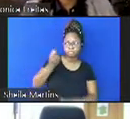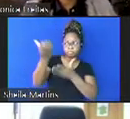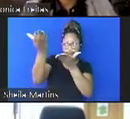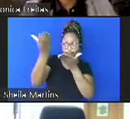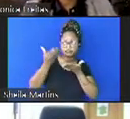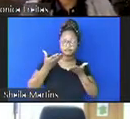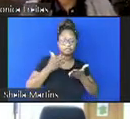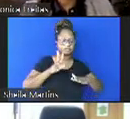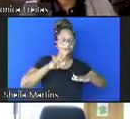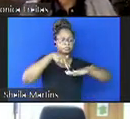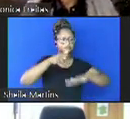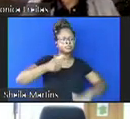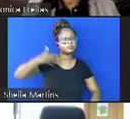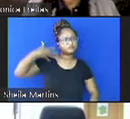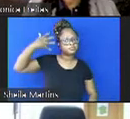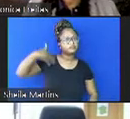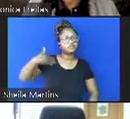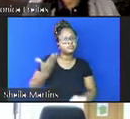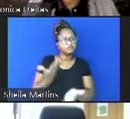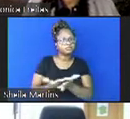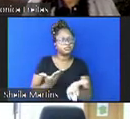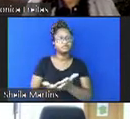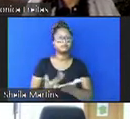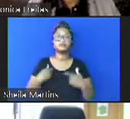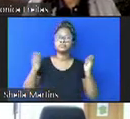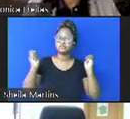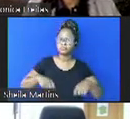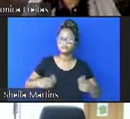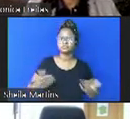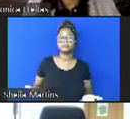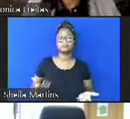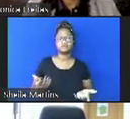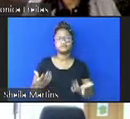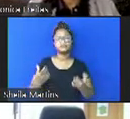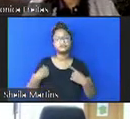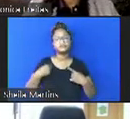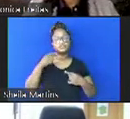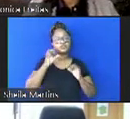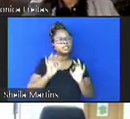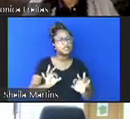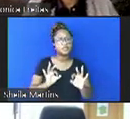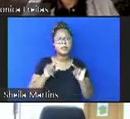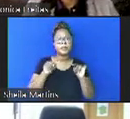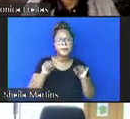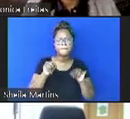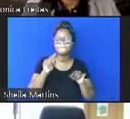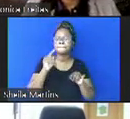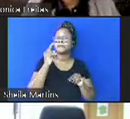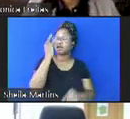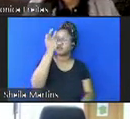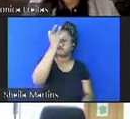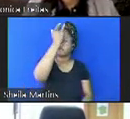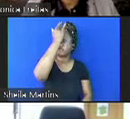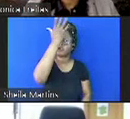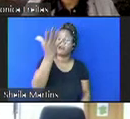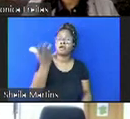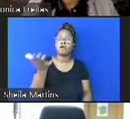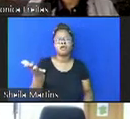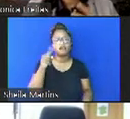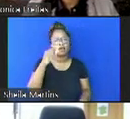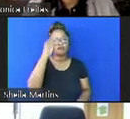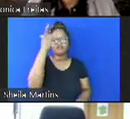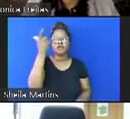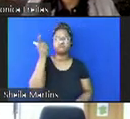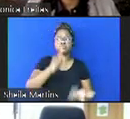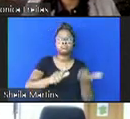dar uma aula, né, no seu instituto, e isso é muito facilmente conseguido, né?